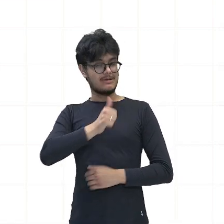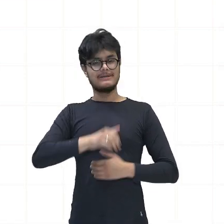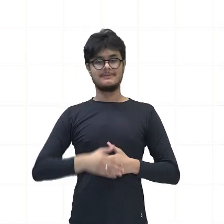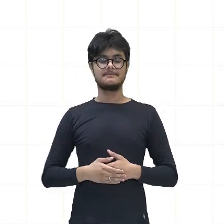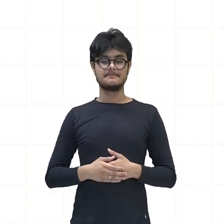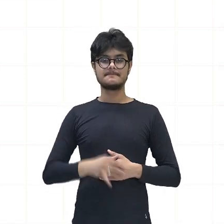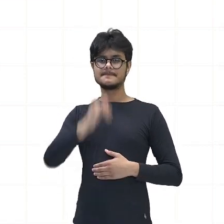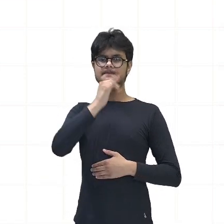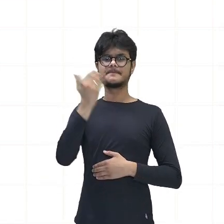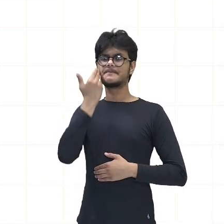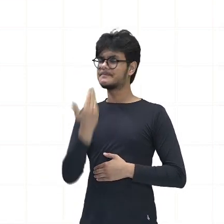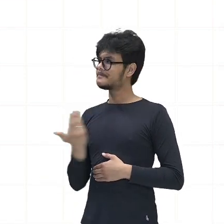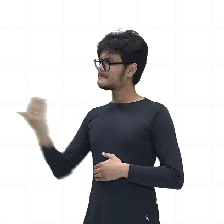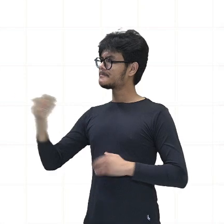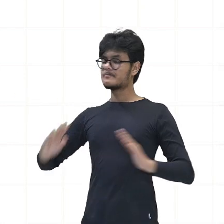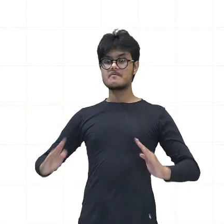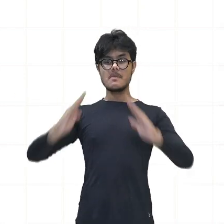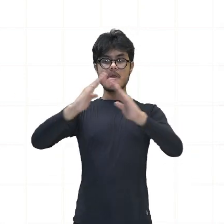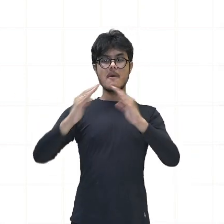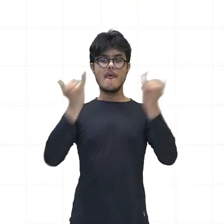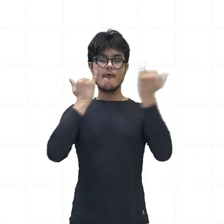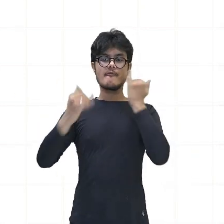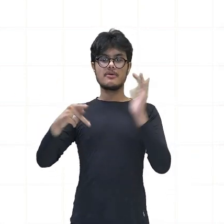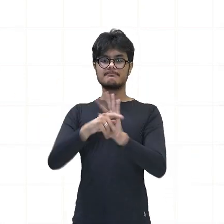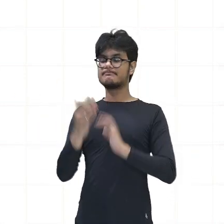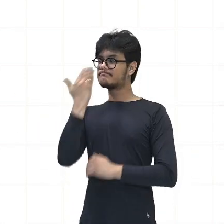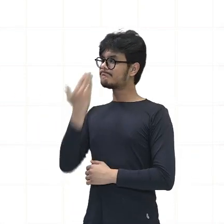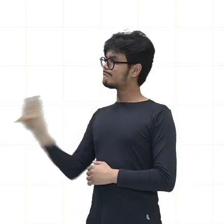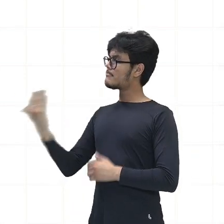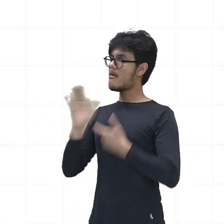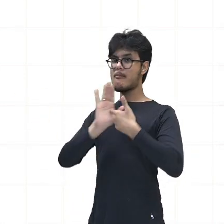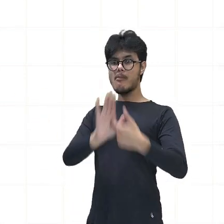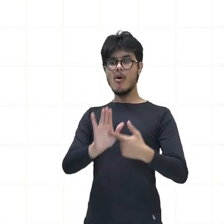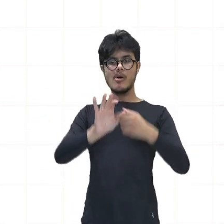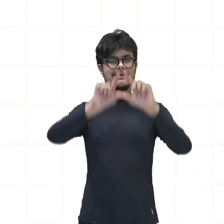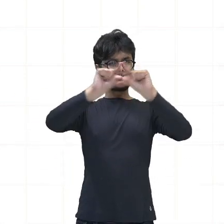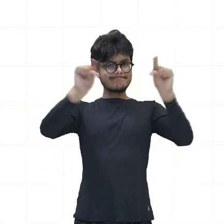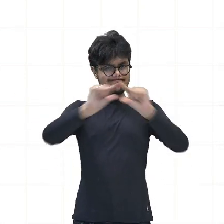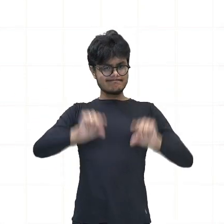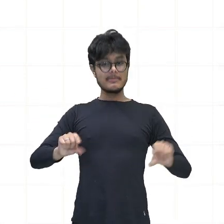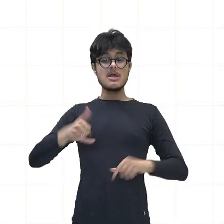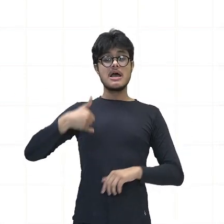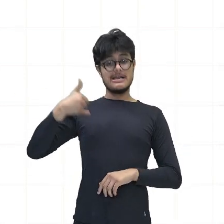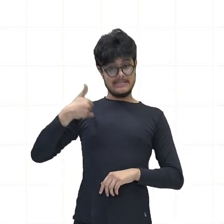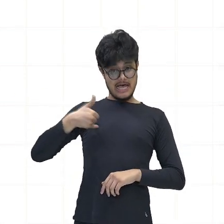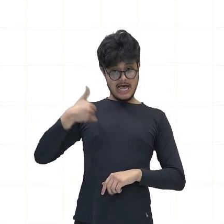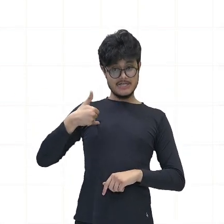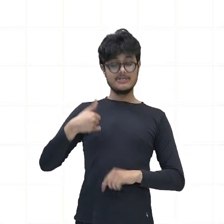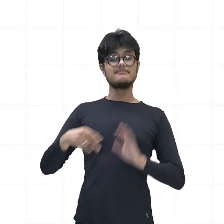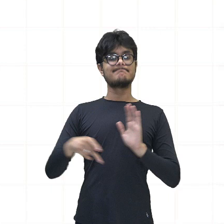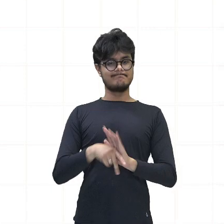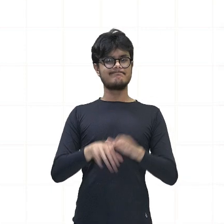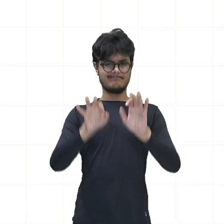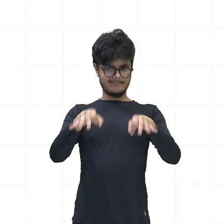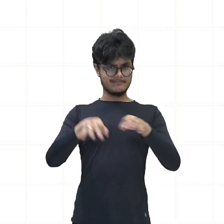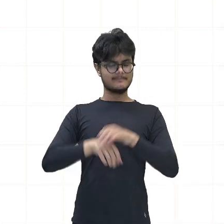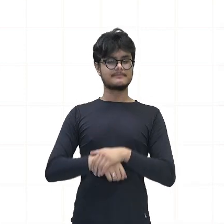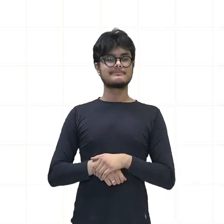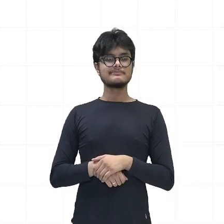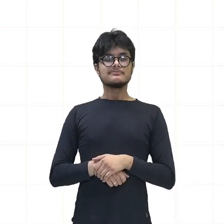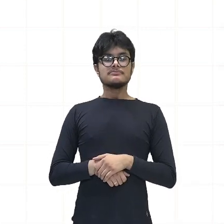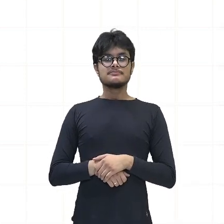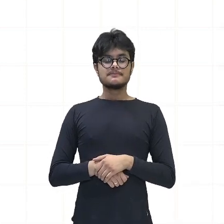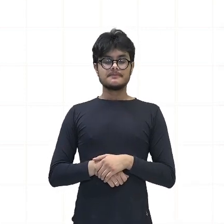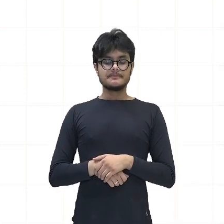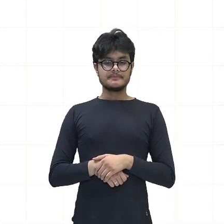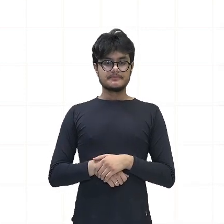aqui nessa pirâmide etária que vai mostrar, né, a idade, né, dessas pessoas, essa faixa etária aí,